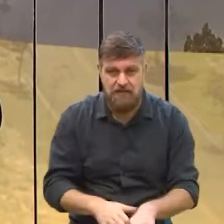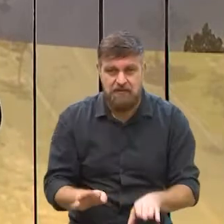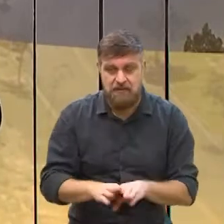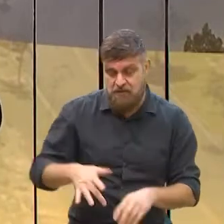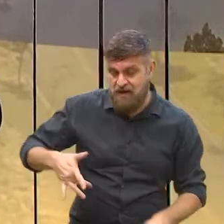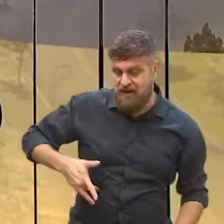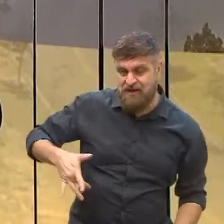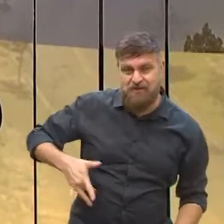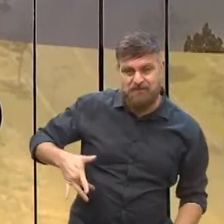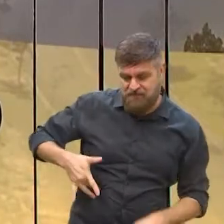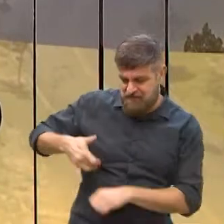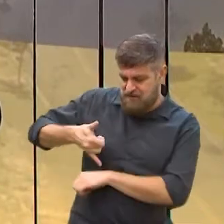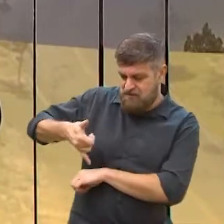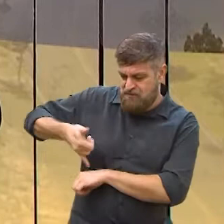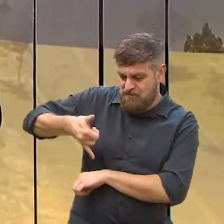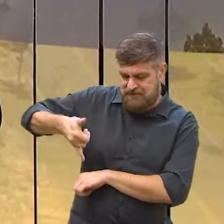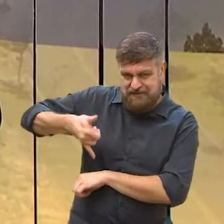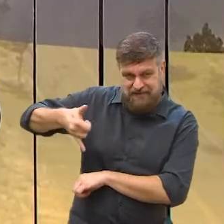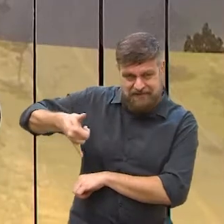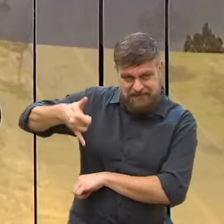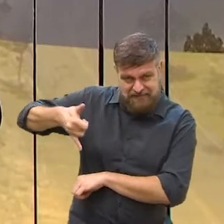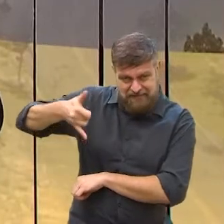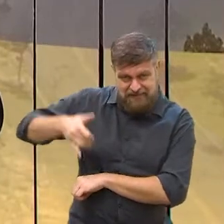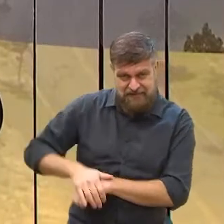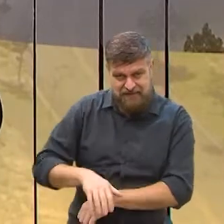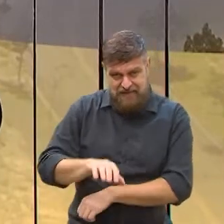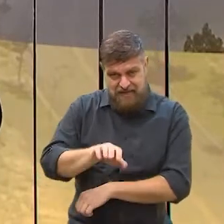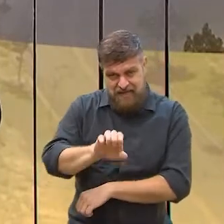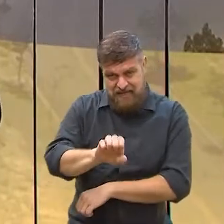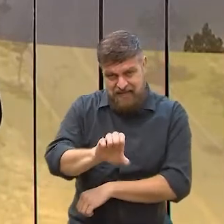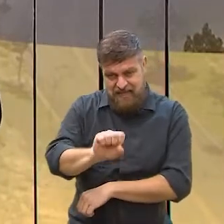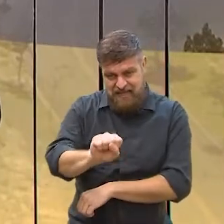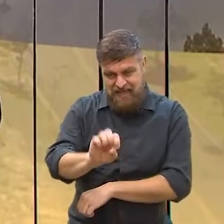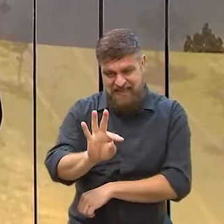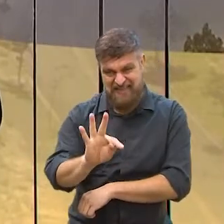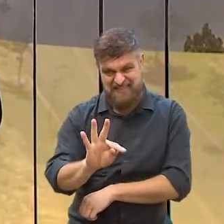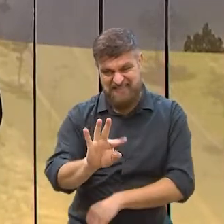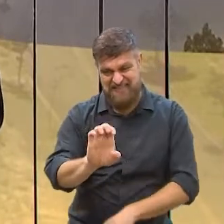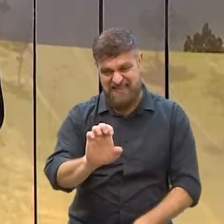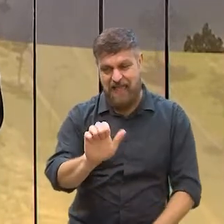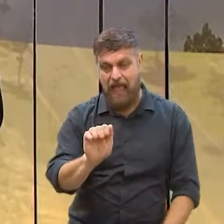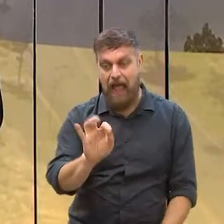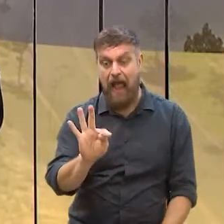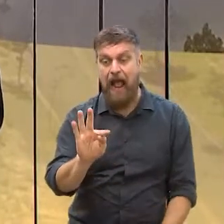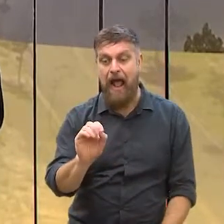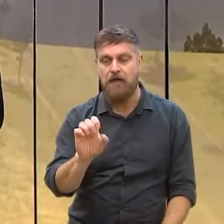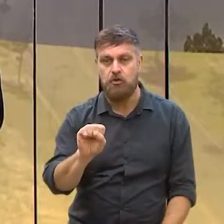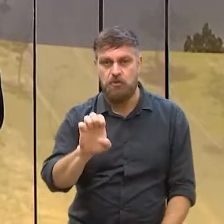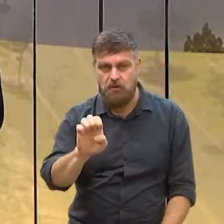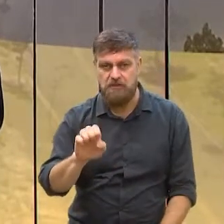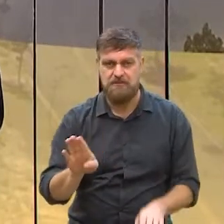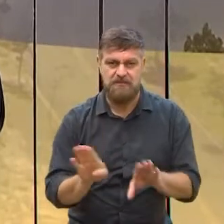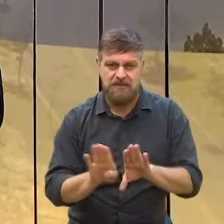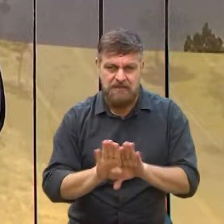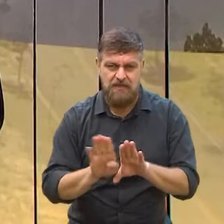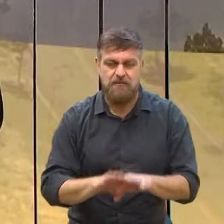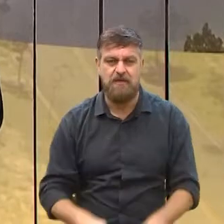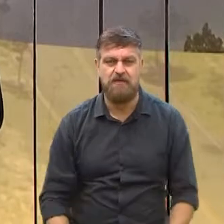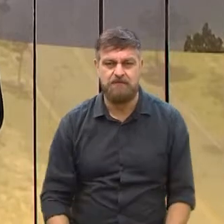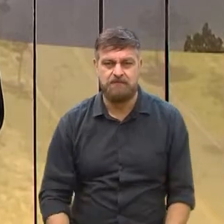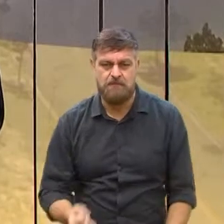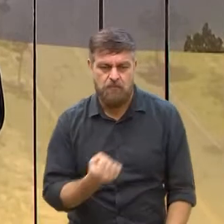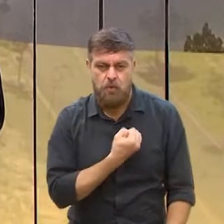aumentada no fígado chamada esteatose, refluxo, infertilidade, aumento de frequência, aumento de número,